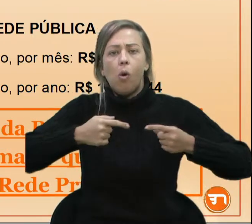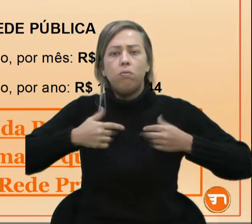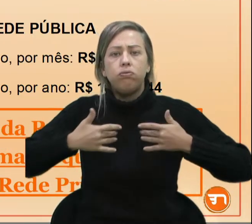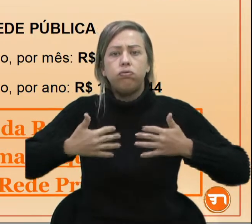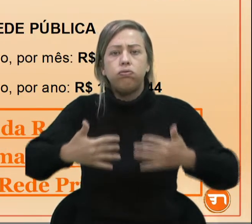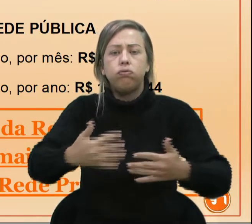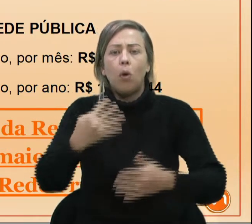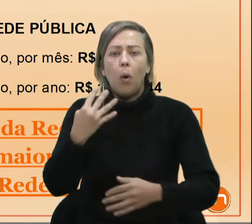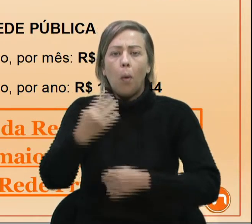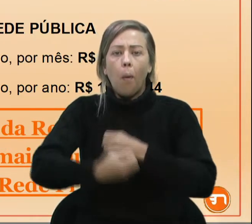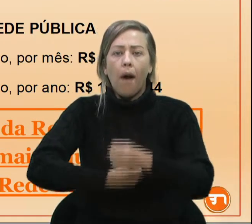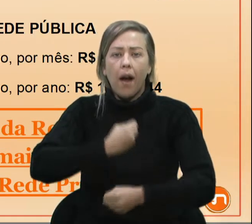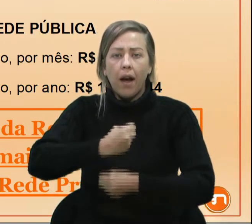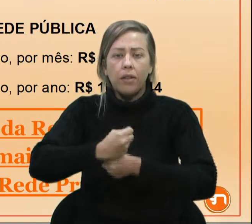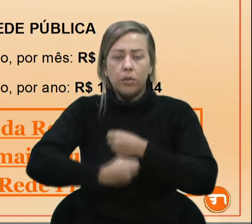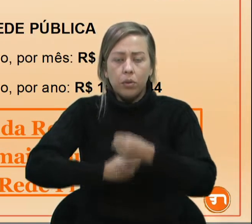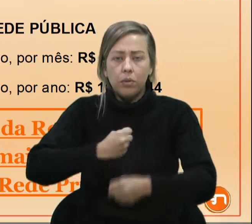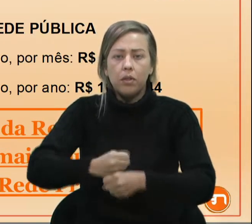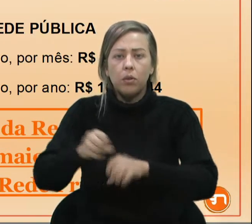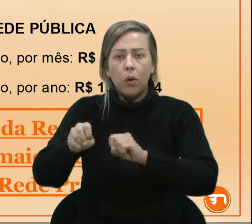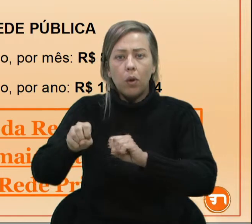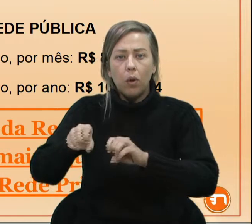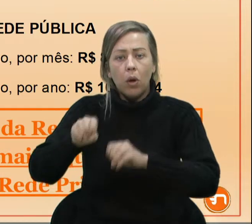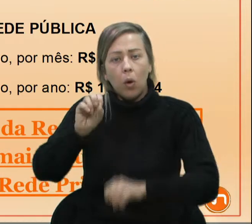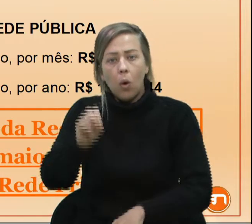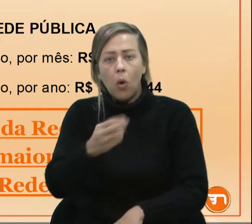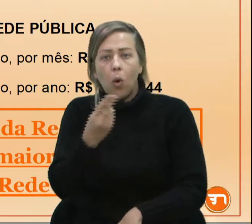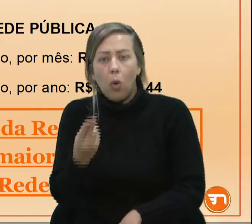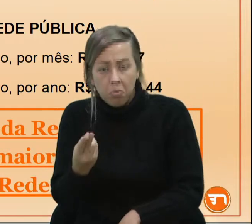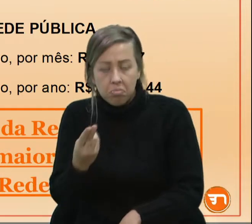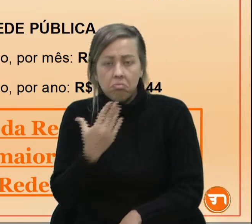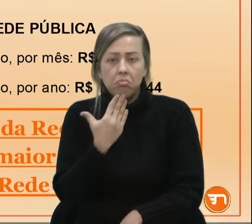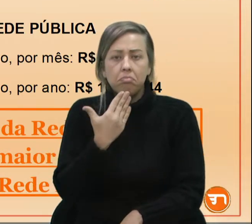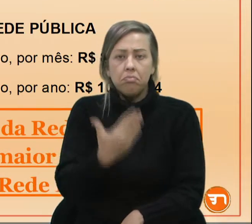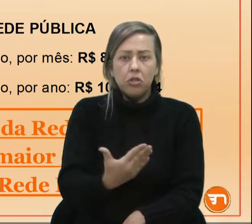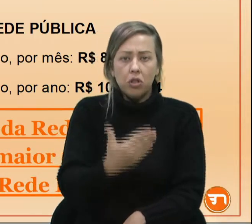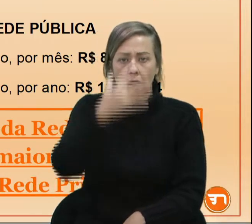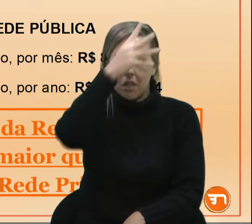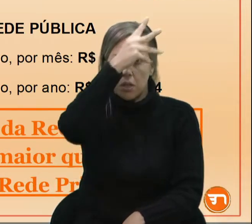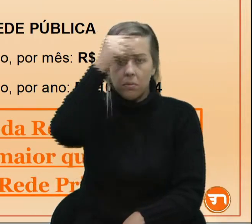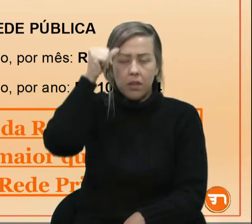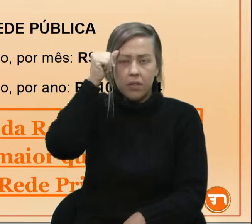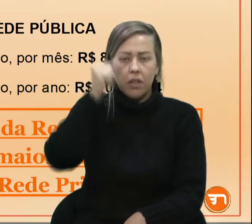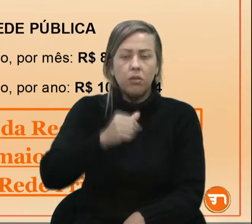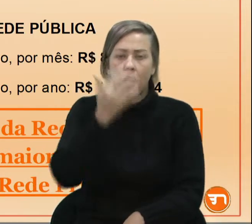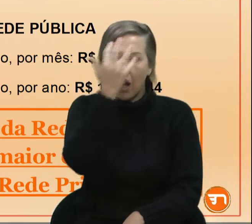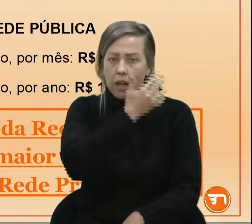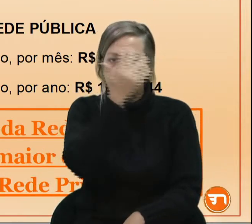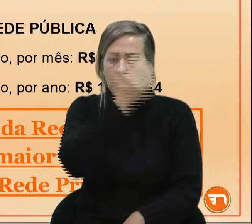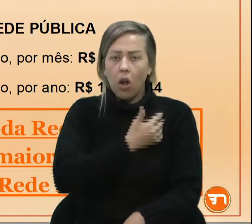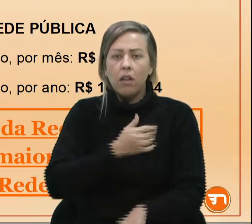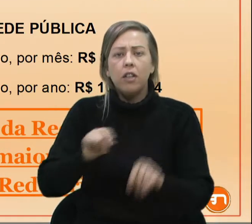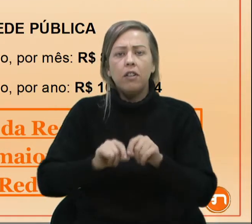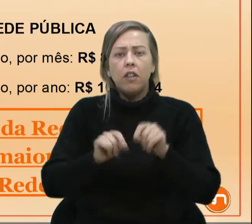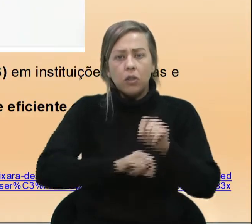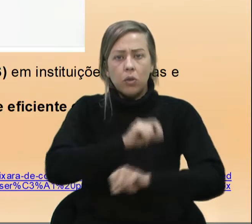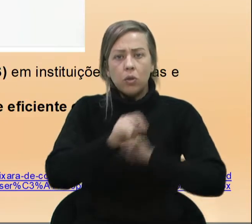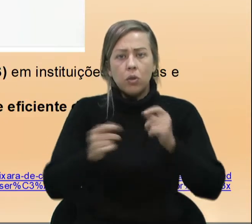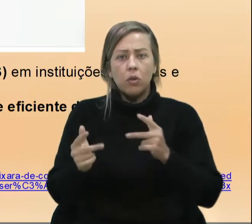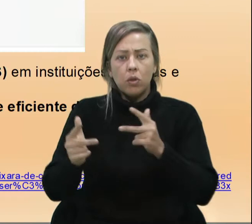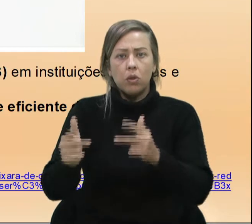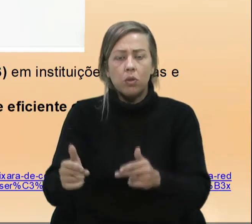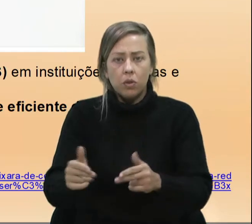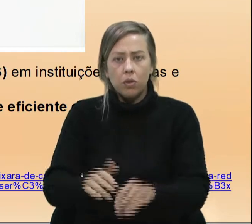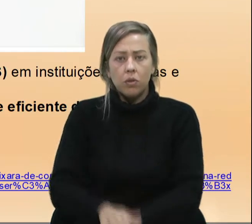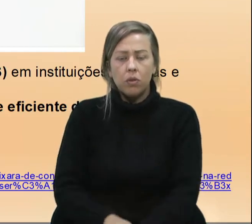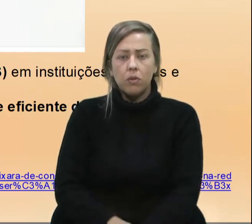mais 4 anos sobre educação, ou nós podemos solicitar que o prefeito faça a mesma coisa que o prefeito